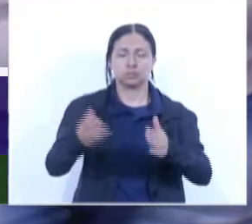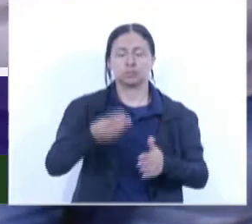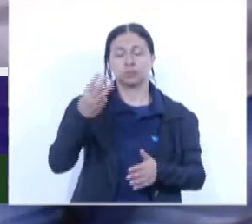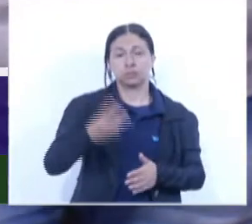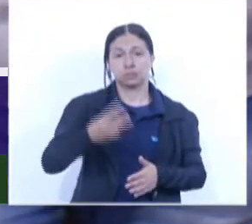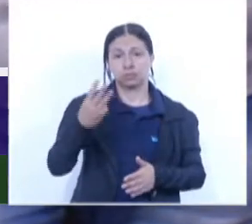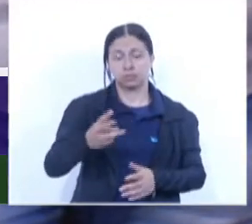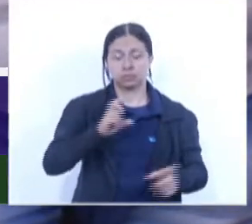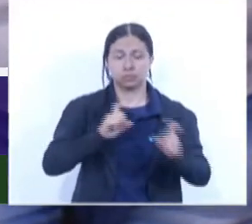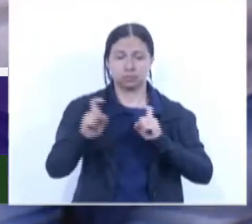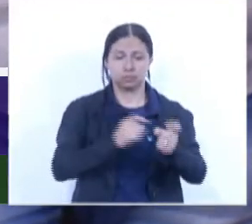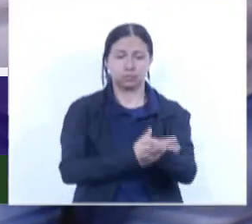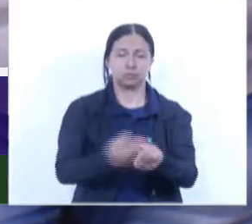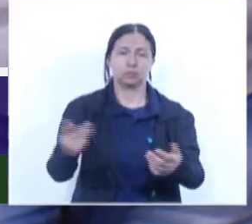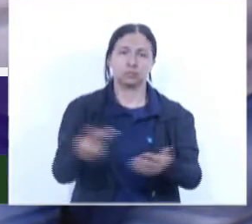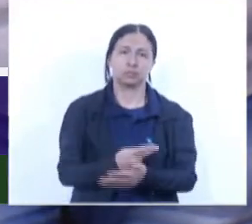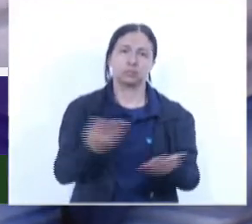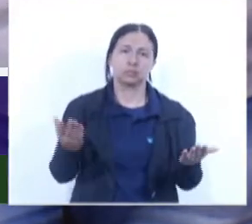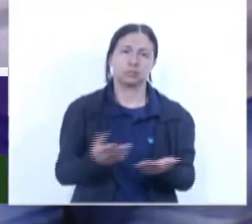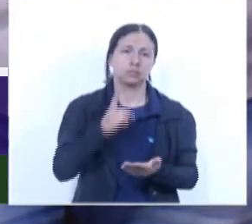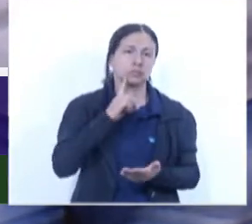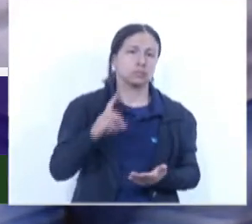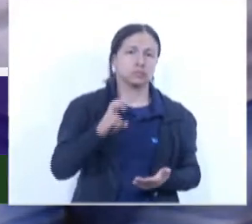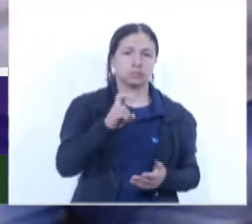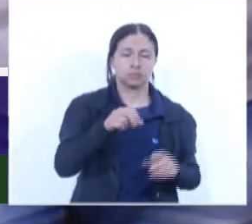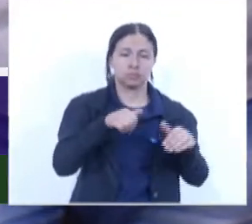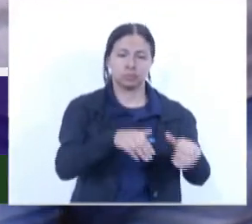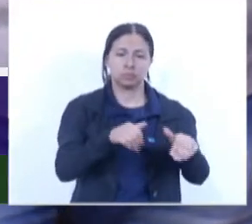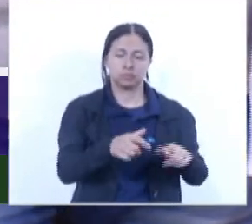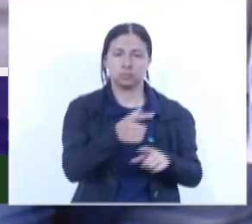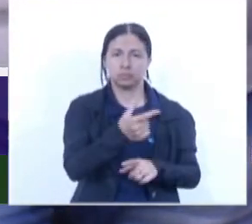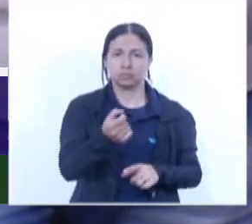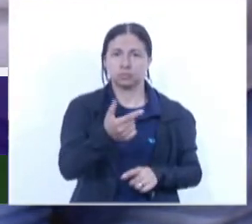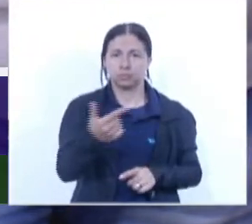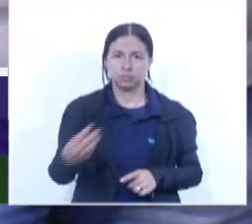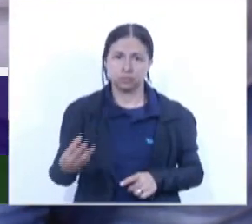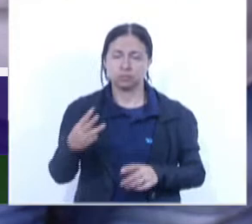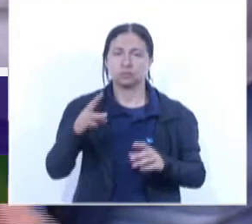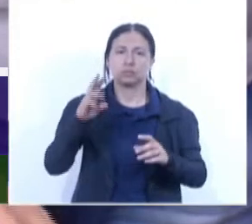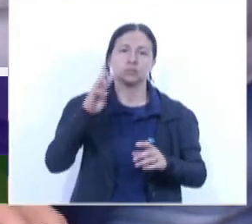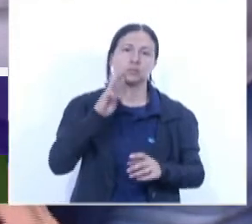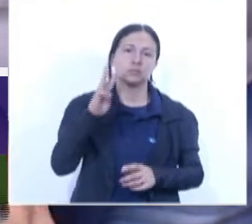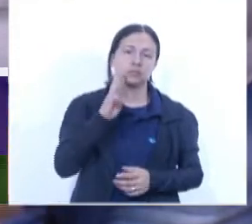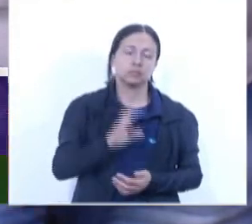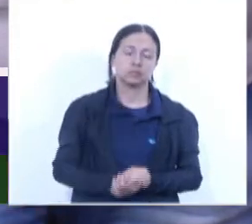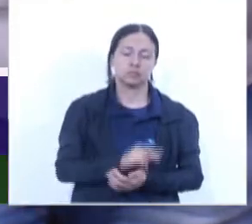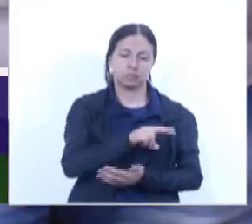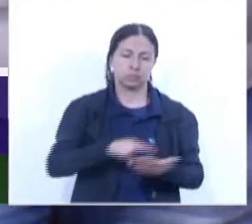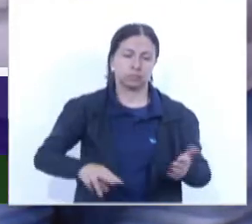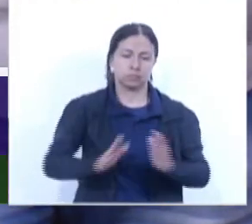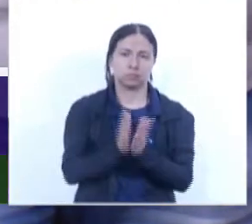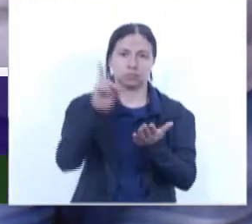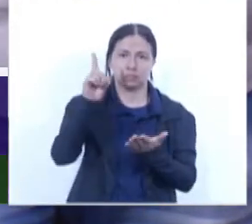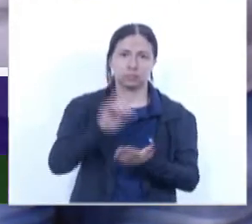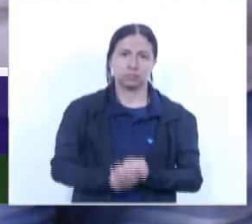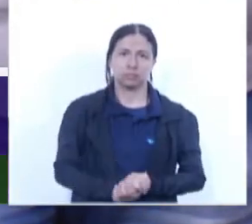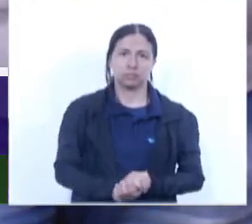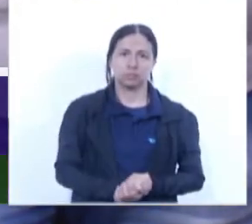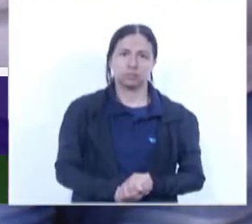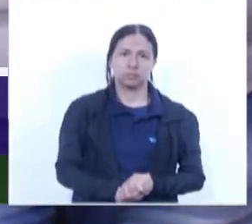ordinária realizada hoje 5 de setembro 2023 terça-feira leitura bíblica